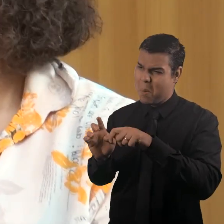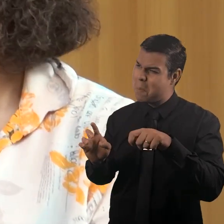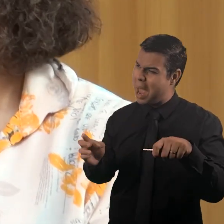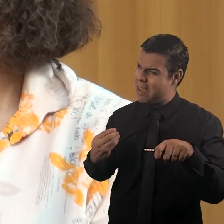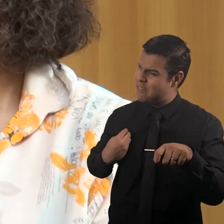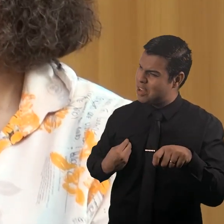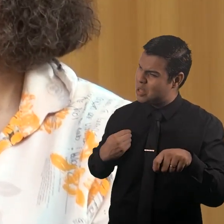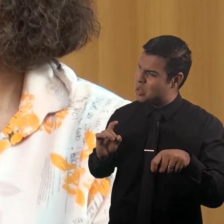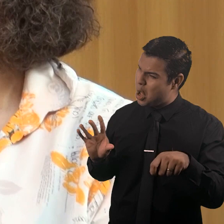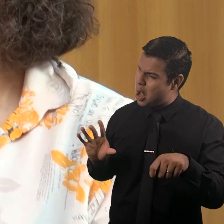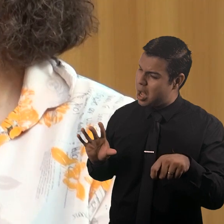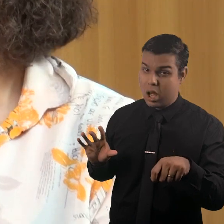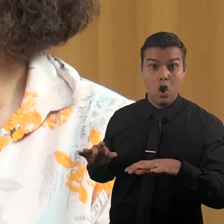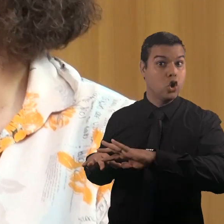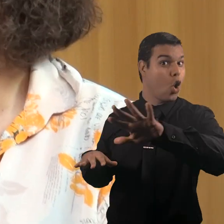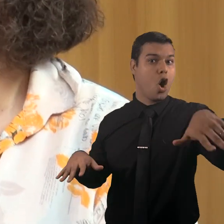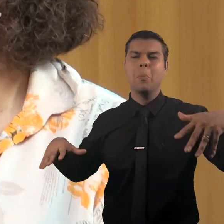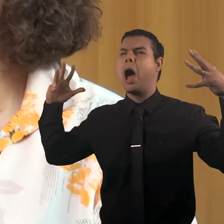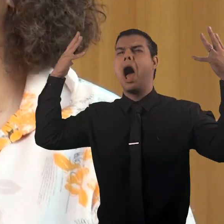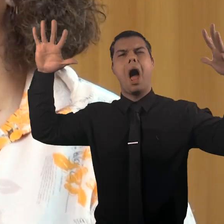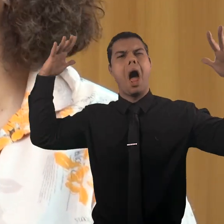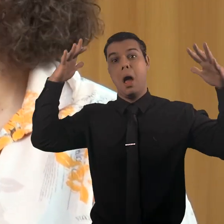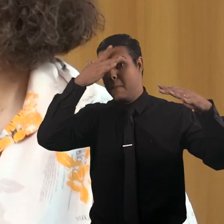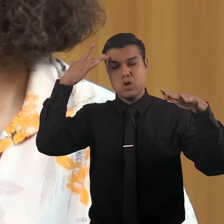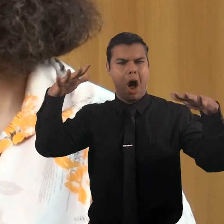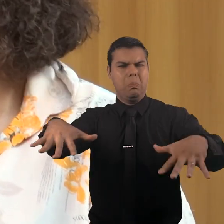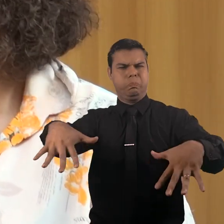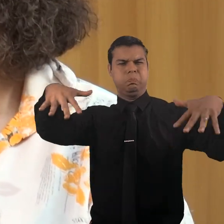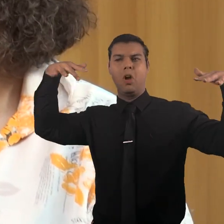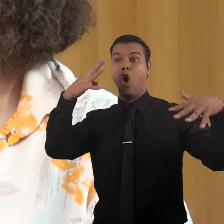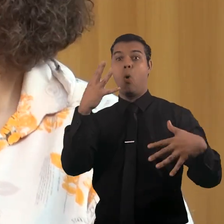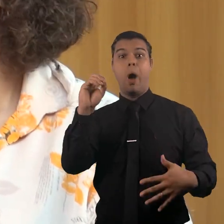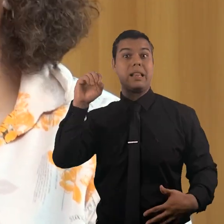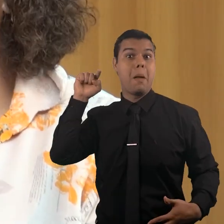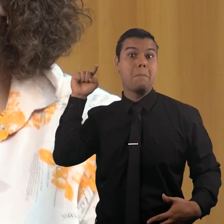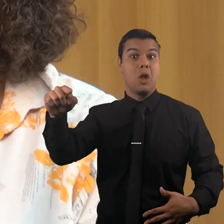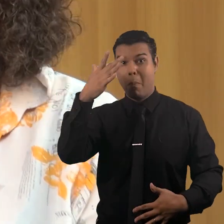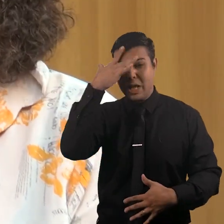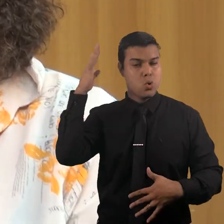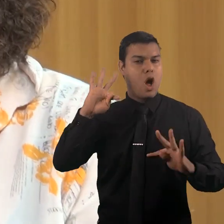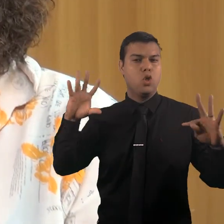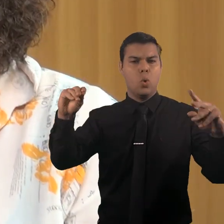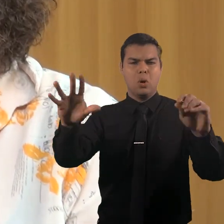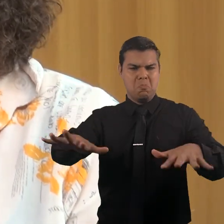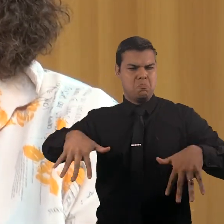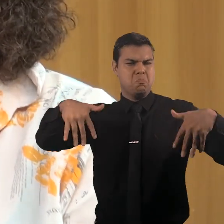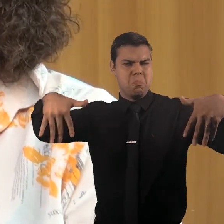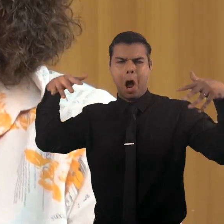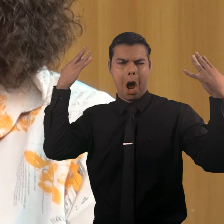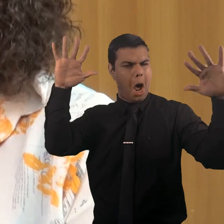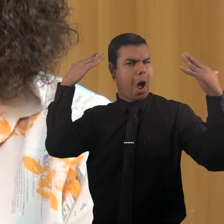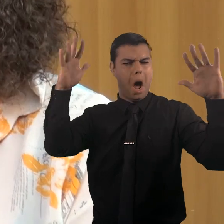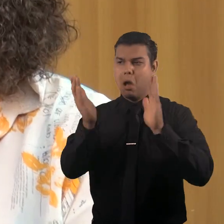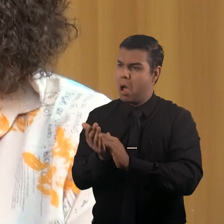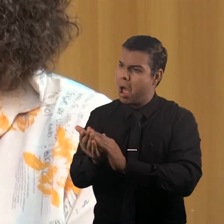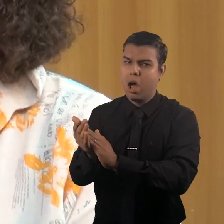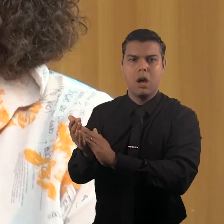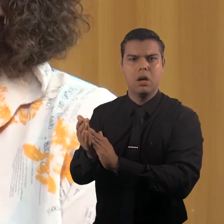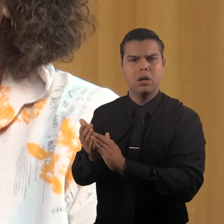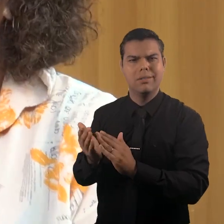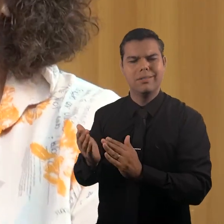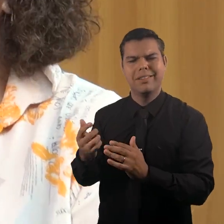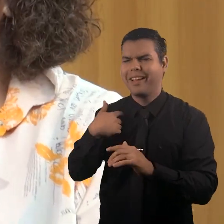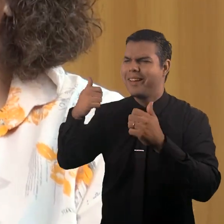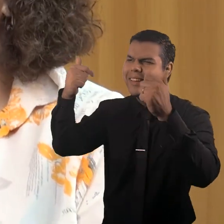mais 5 meses de sobrevida. E essa doutora, a doutora Xu, ela foi aplaudida numa plenária de 40 mil pessoas. Ela foi aplaudida de pé